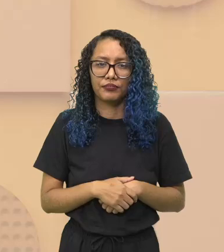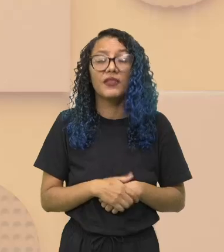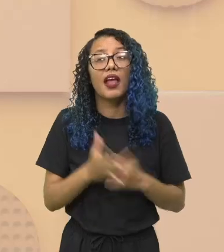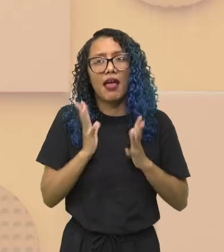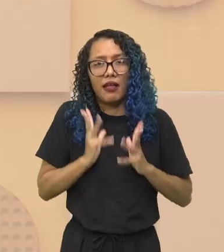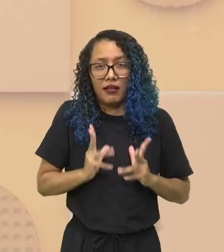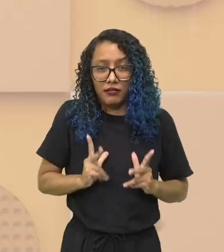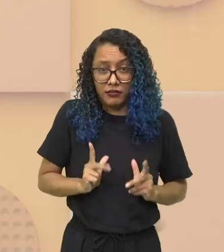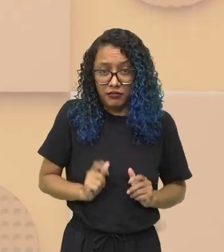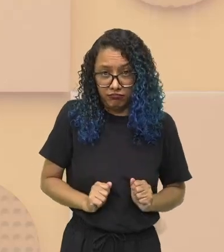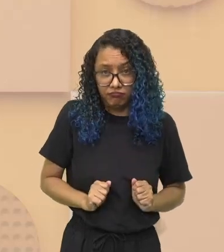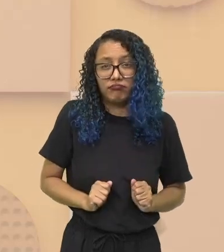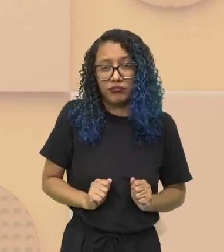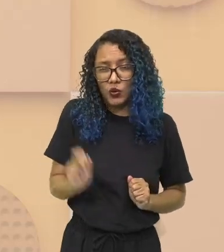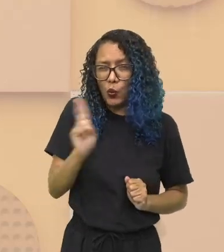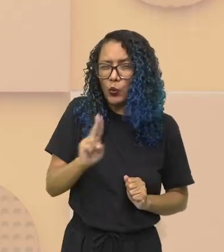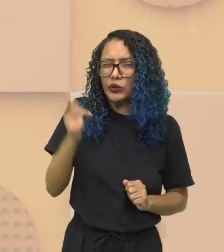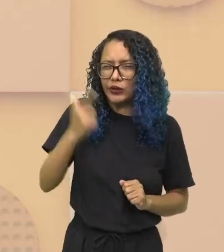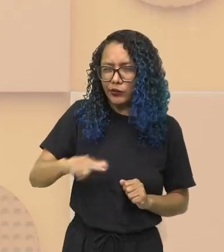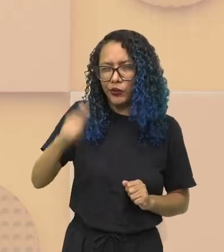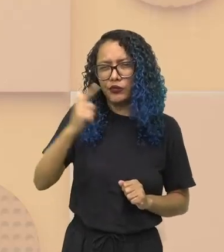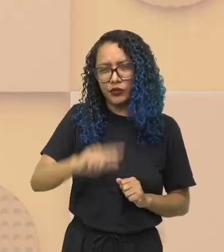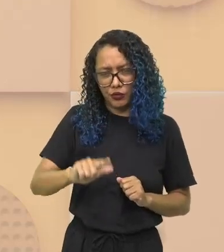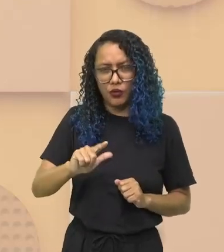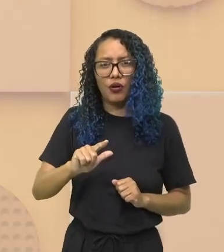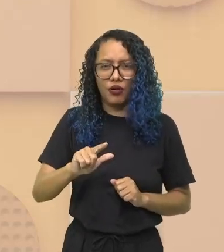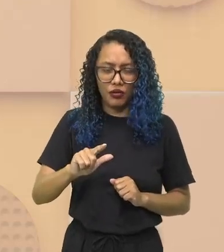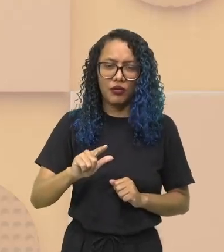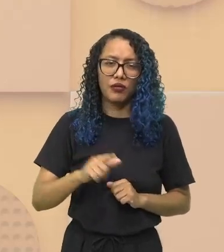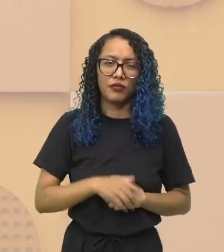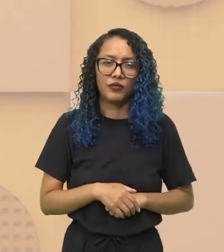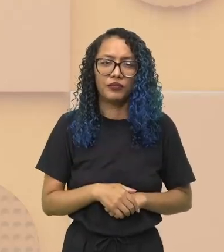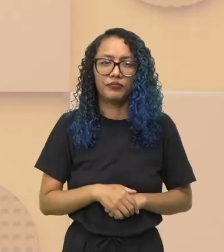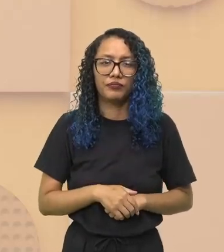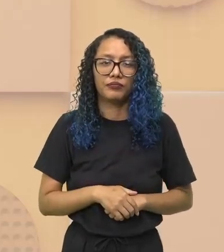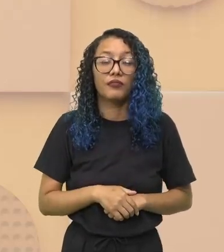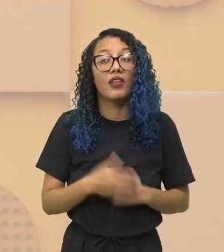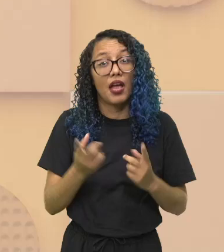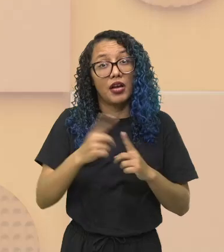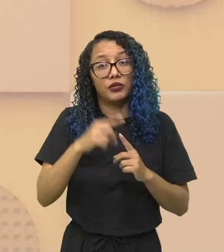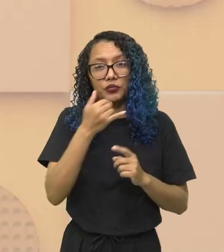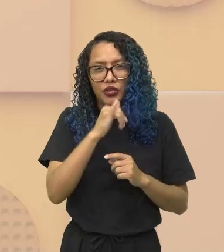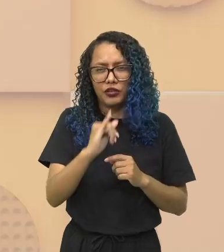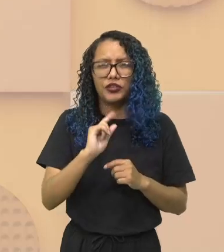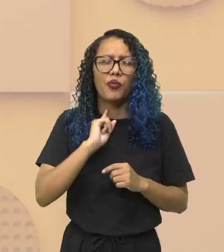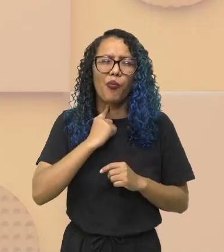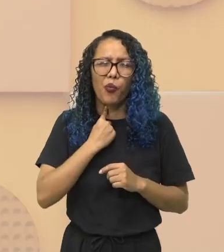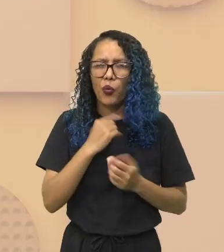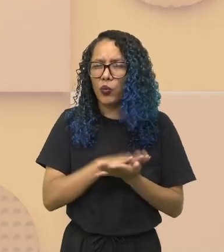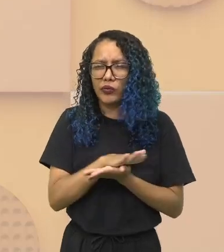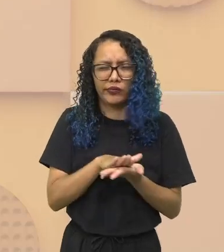limpa e renovável, né, que é uma fonte de energia assim considerada não poluente,